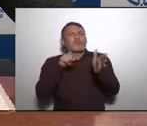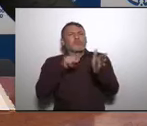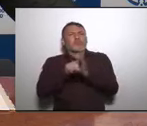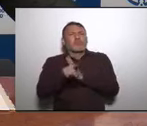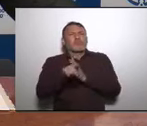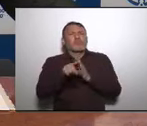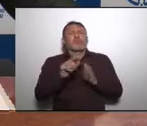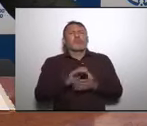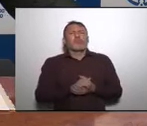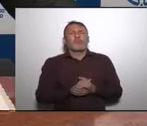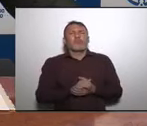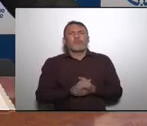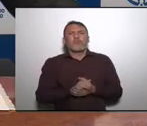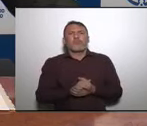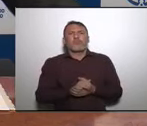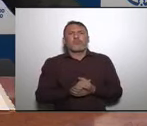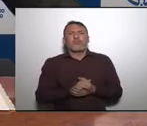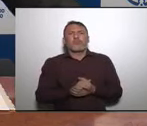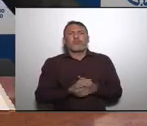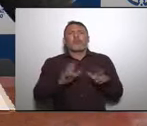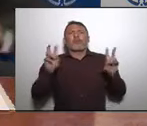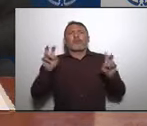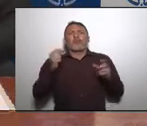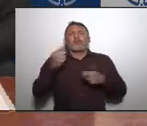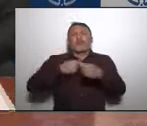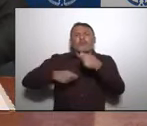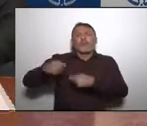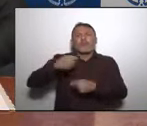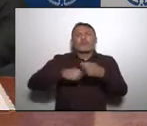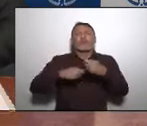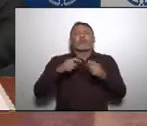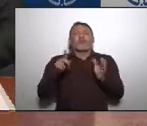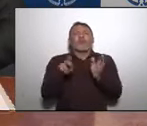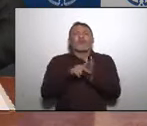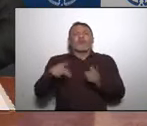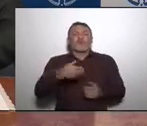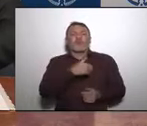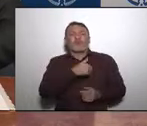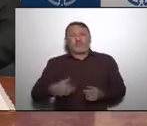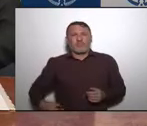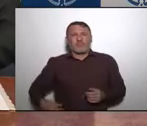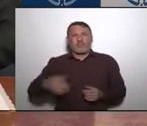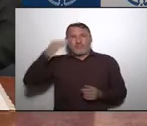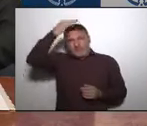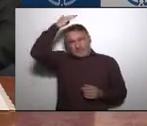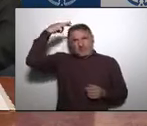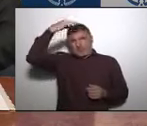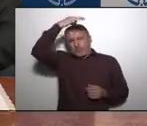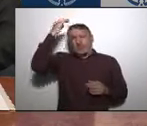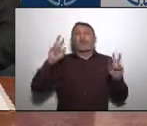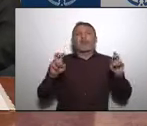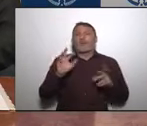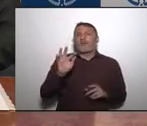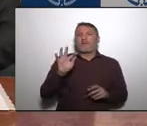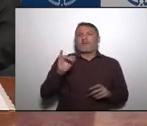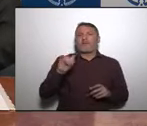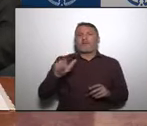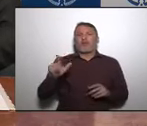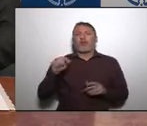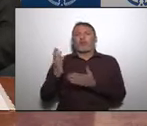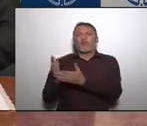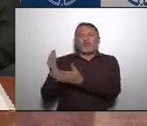situação fiscal do Espírito Santo, né? Um mês depois do começo da crise do coronavírus aqui no país, aqui no estado,